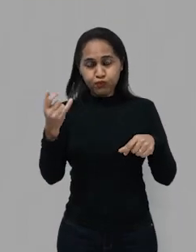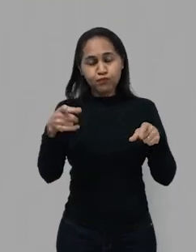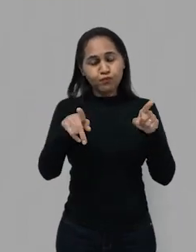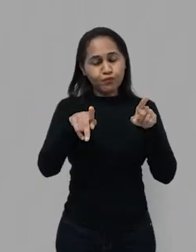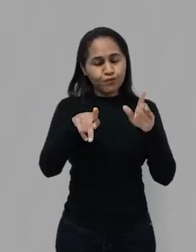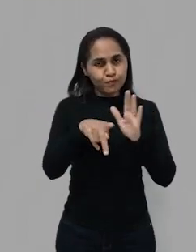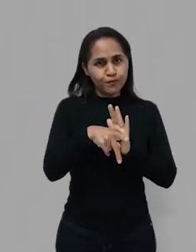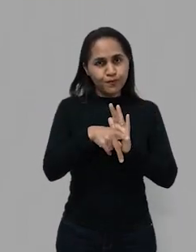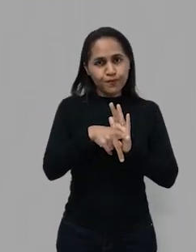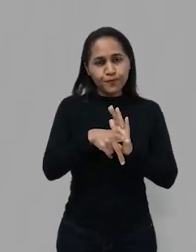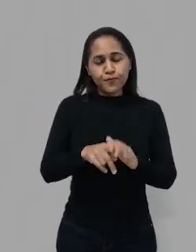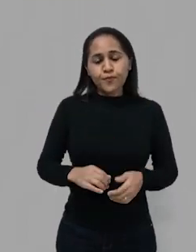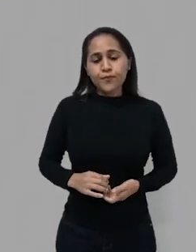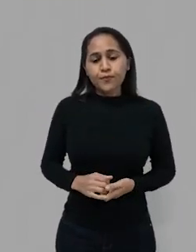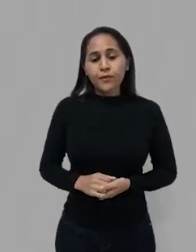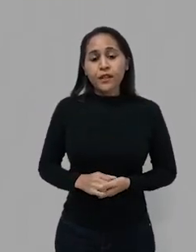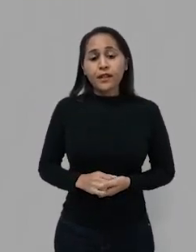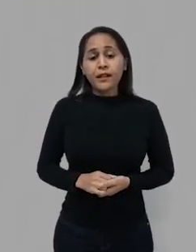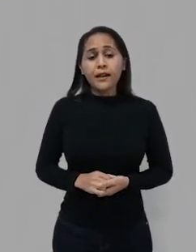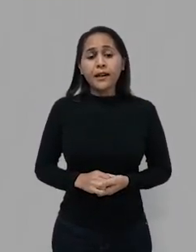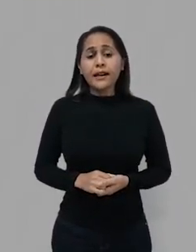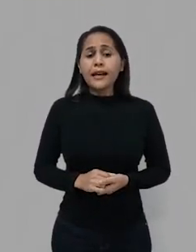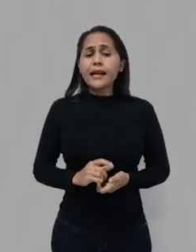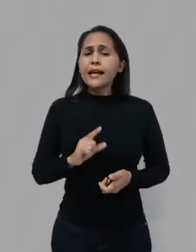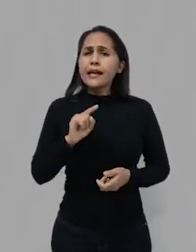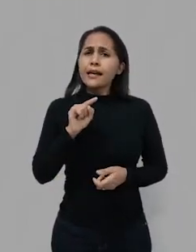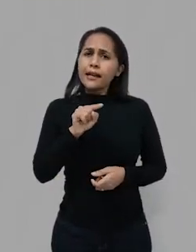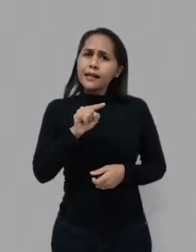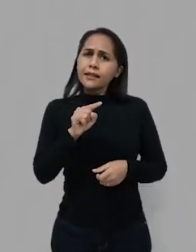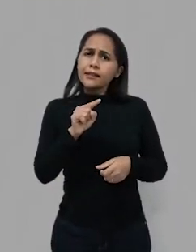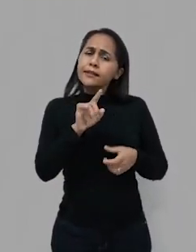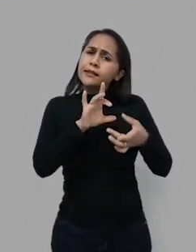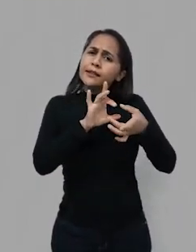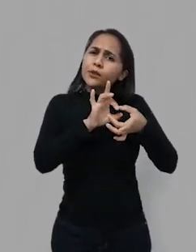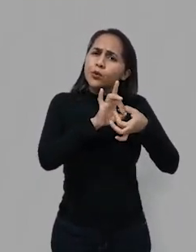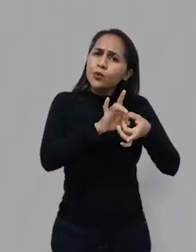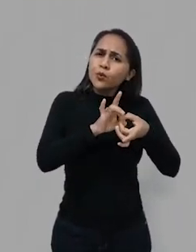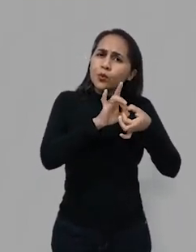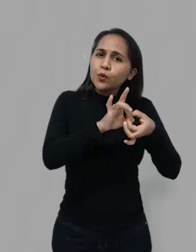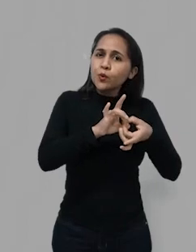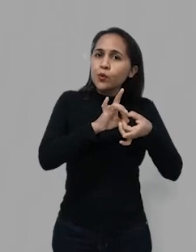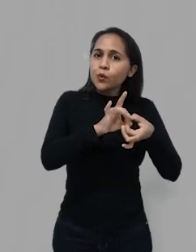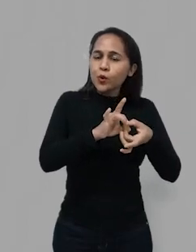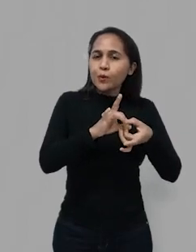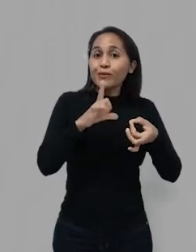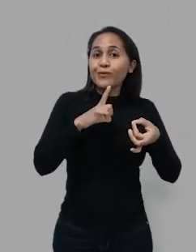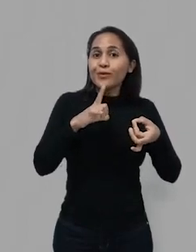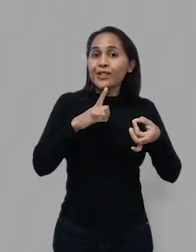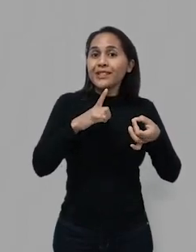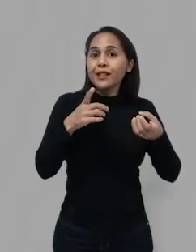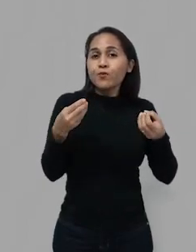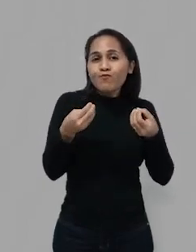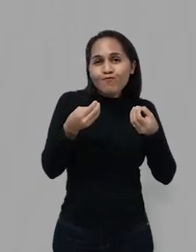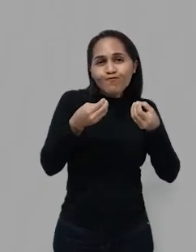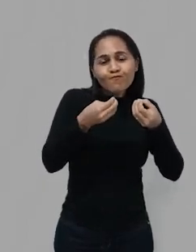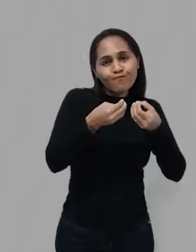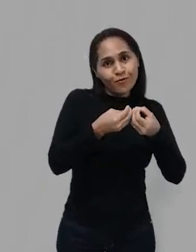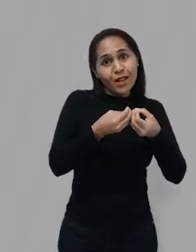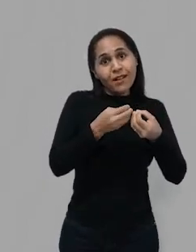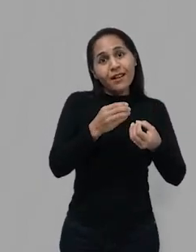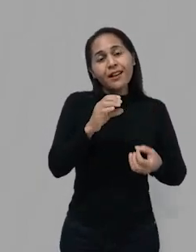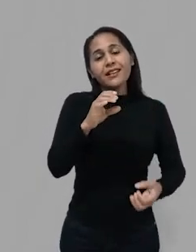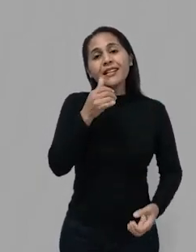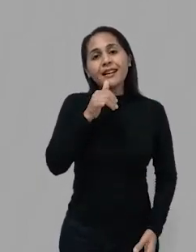ânions. Esses íons estão unidos porque existe uma atração eletrostática,